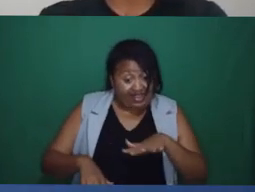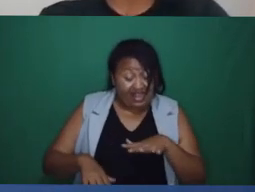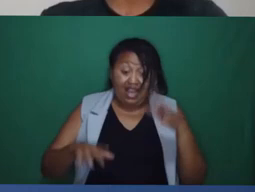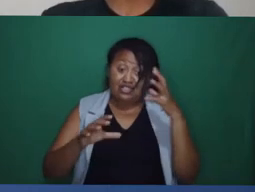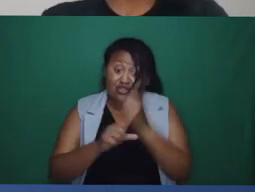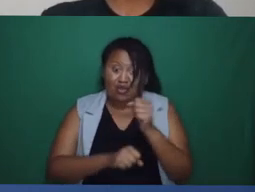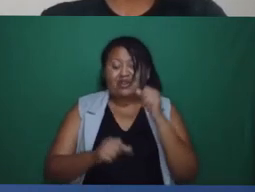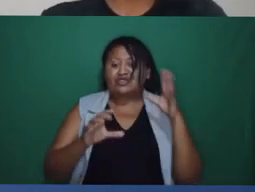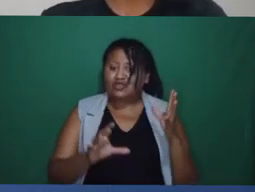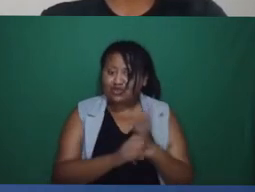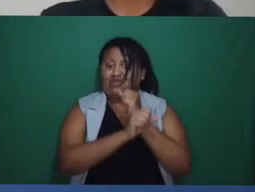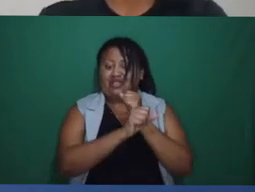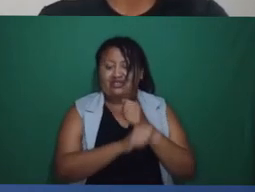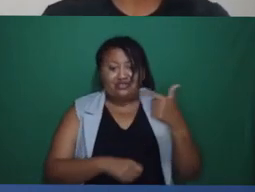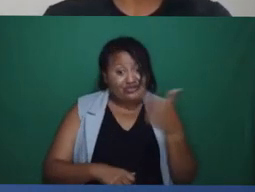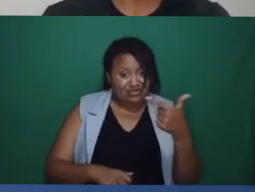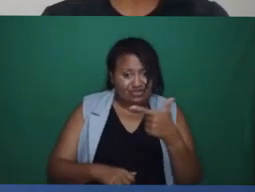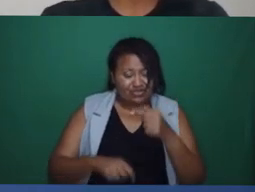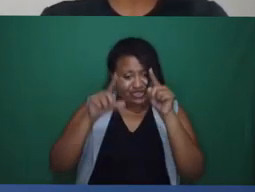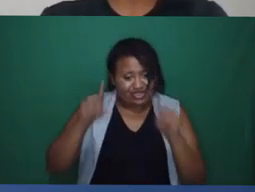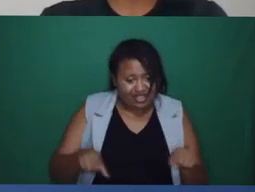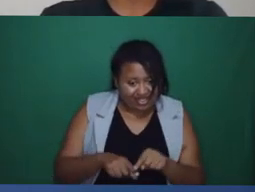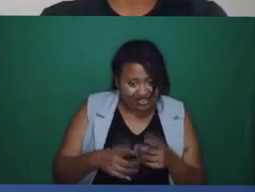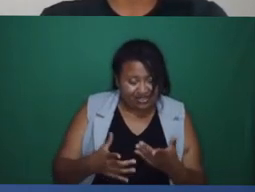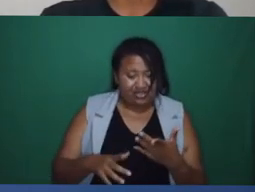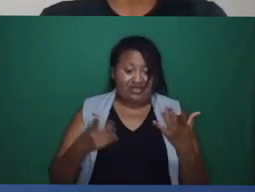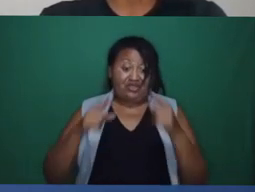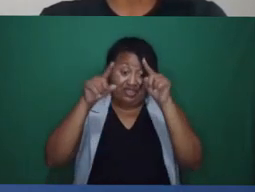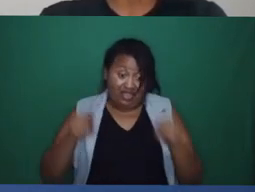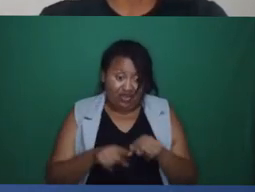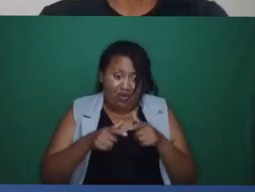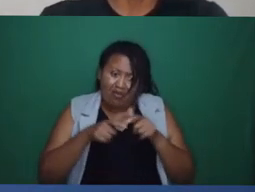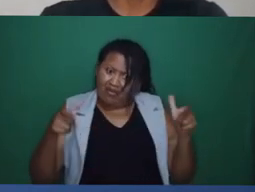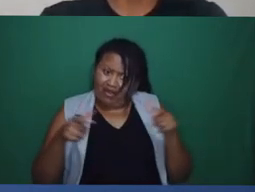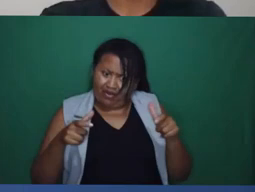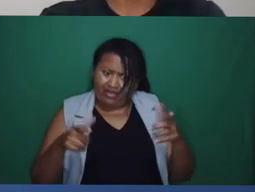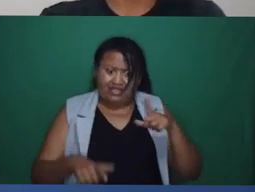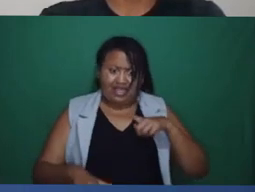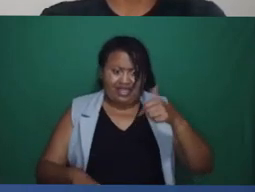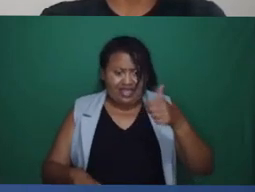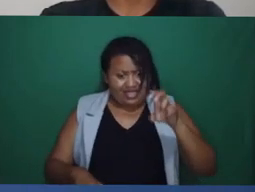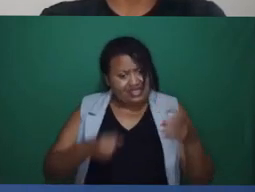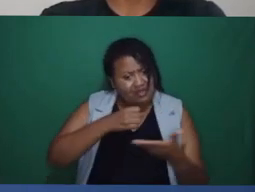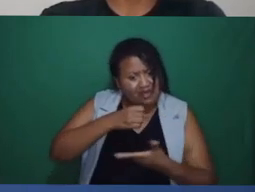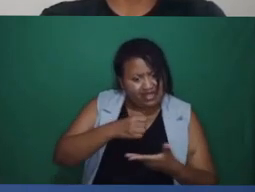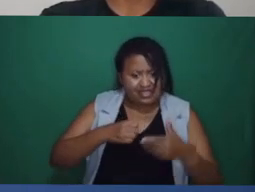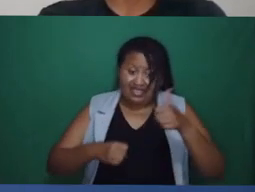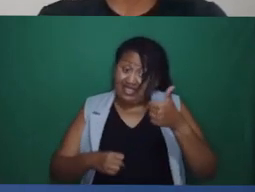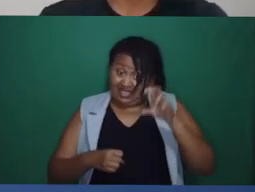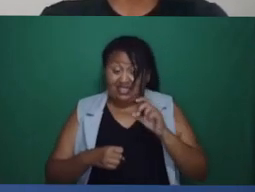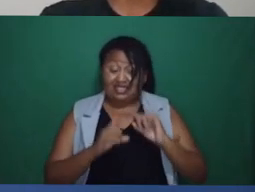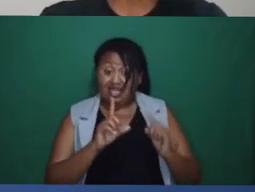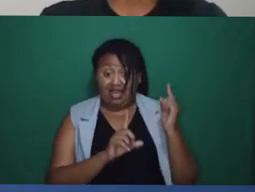da área desses dois triângulos o triângulo maior e a gente tem 15 de base 15 de altura